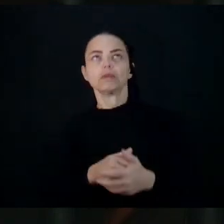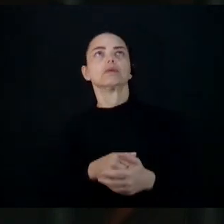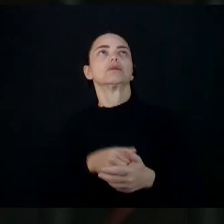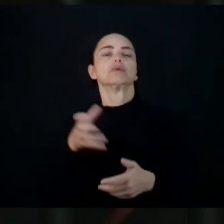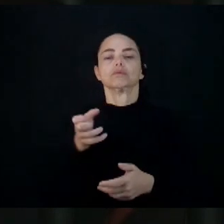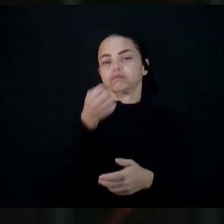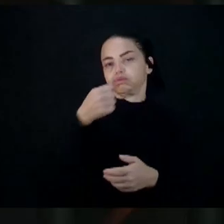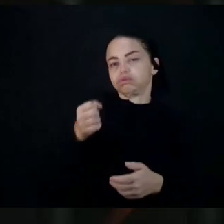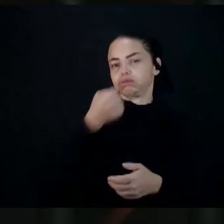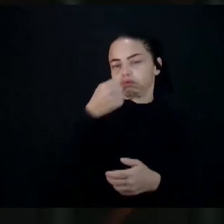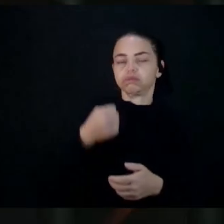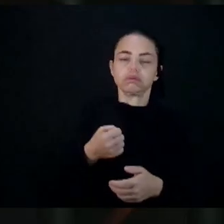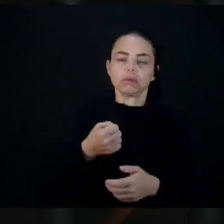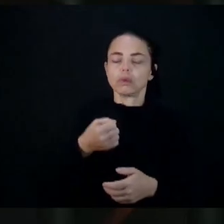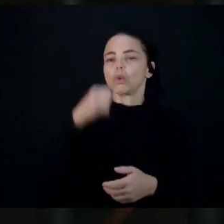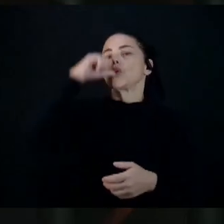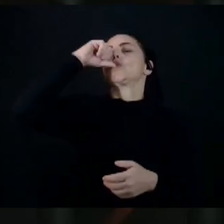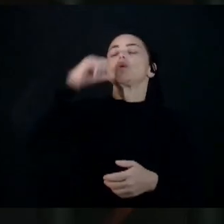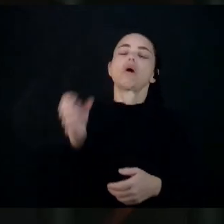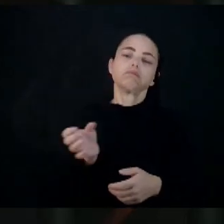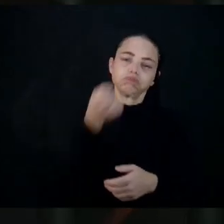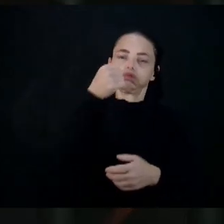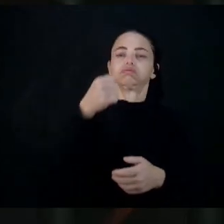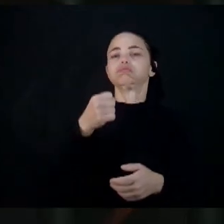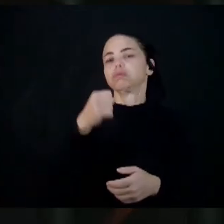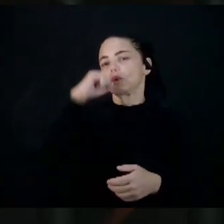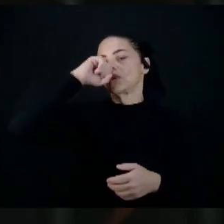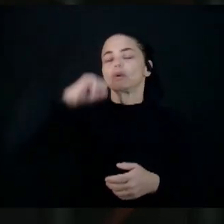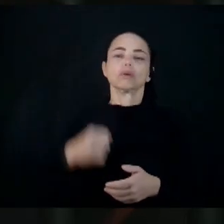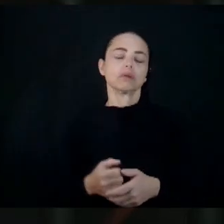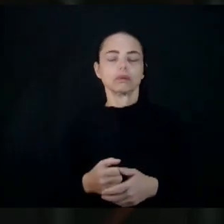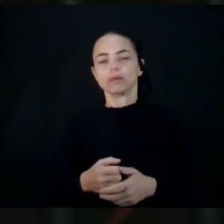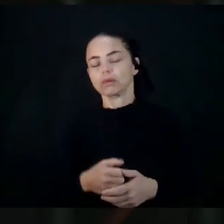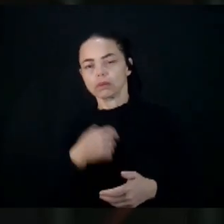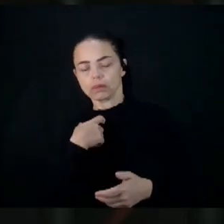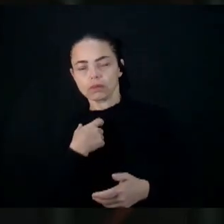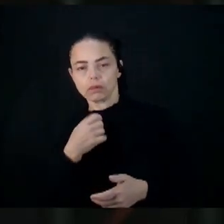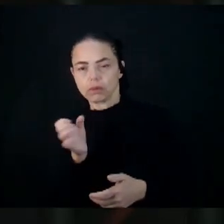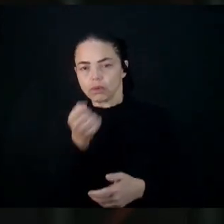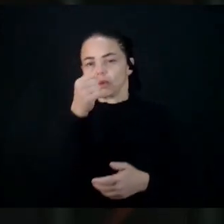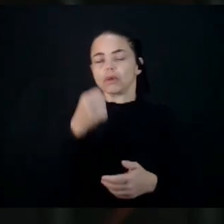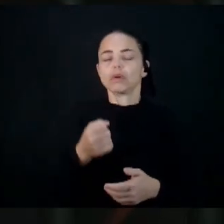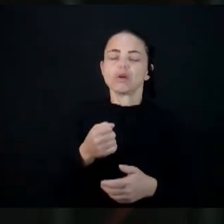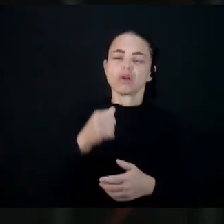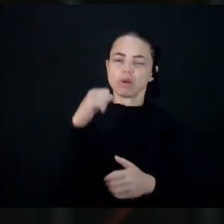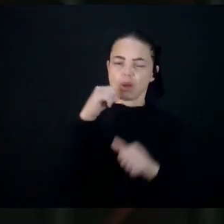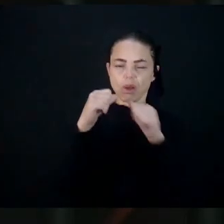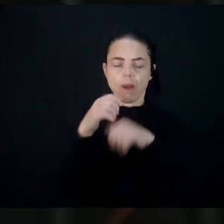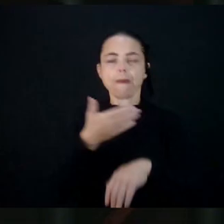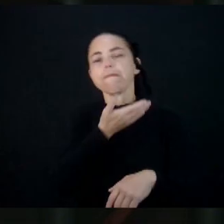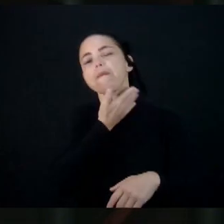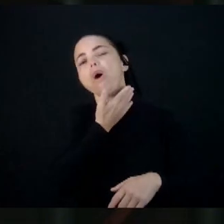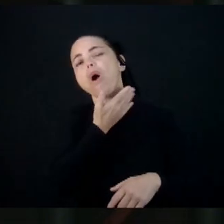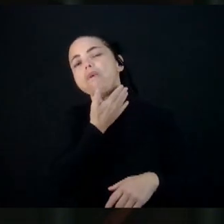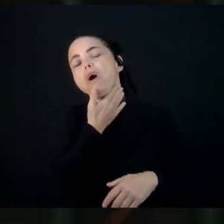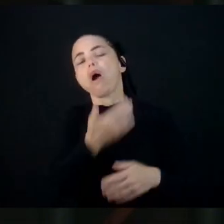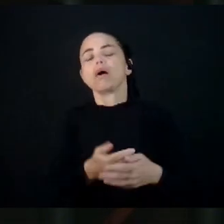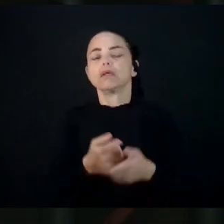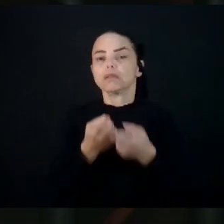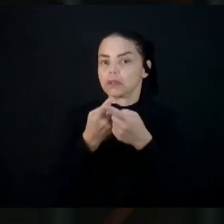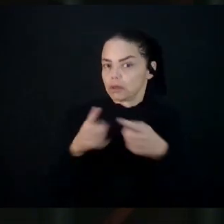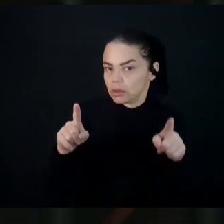pessoal fala, é tão natural aqui no Brasil isso, né? Você fala assim, vamos ali tomar uma cervejinha, bater um papo, né? Vamos fazer um churrasco, vamos